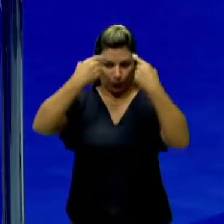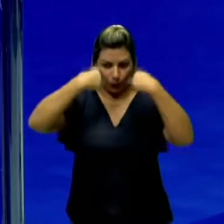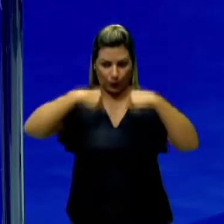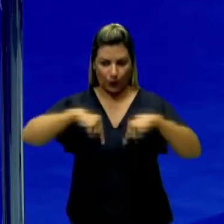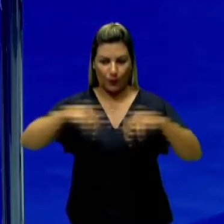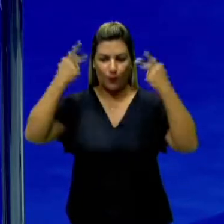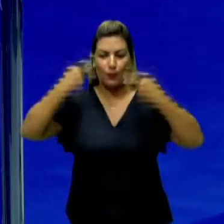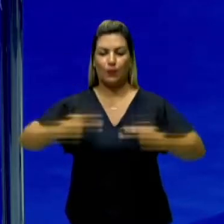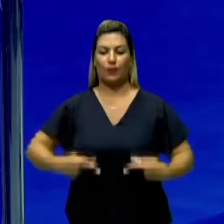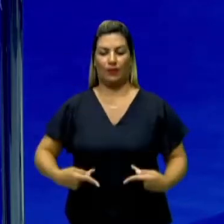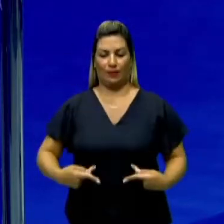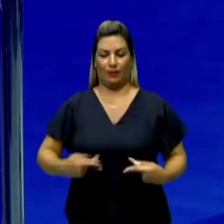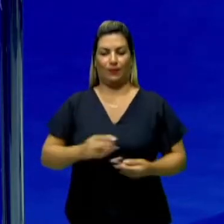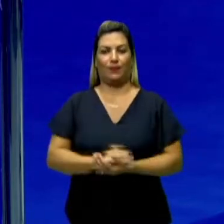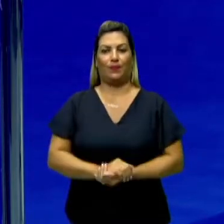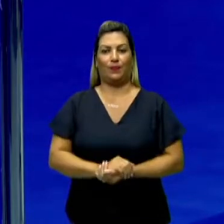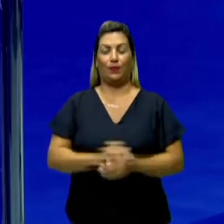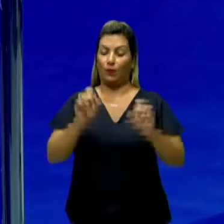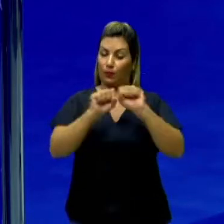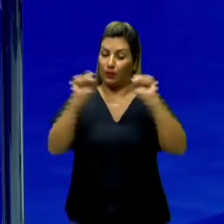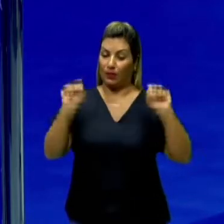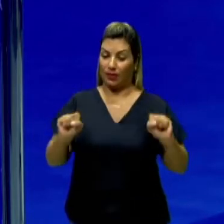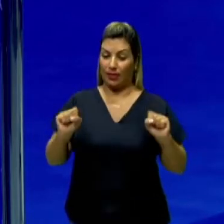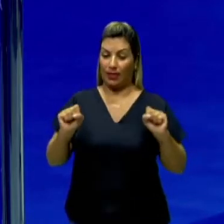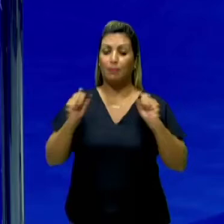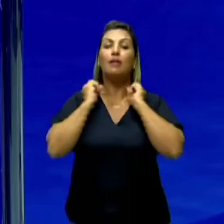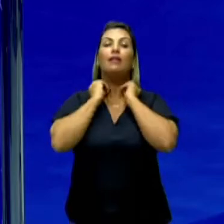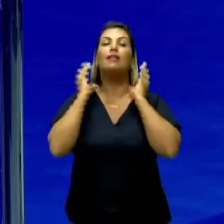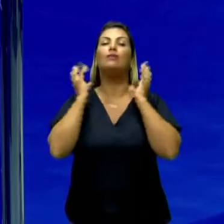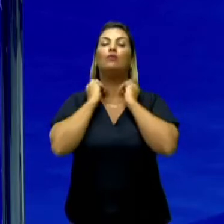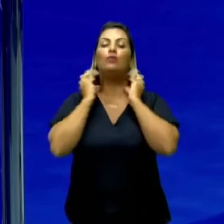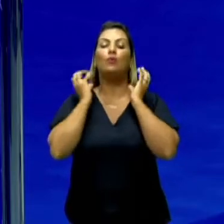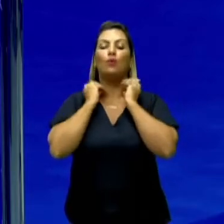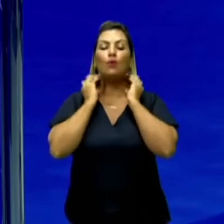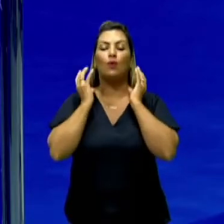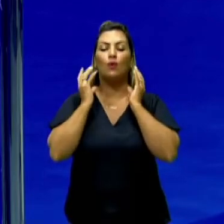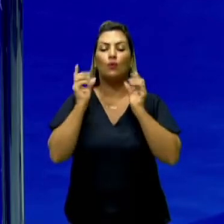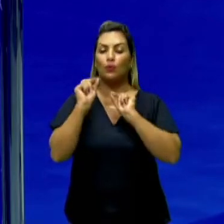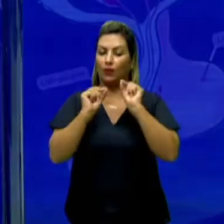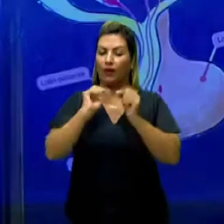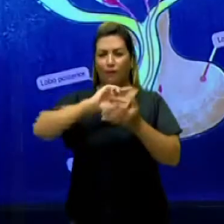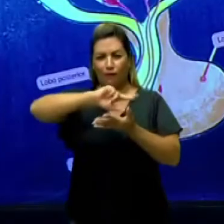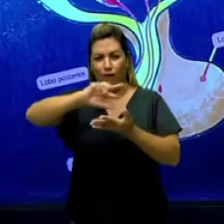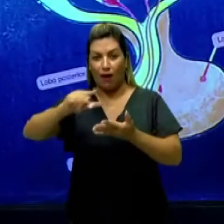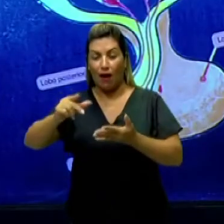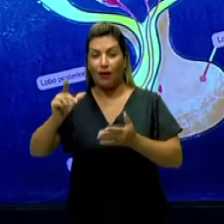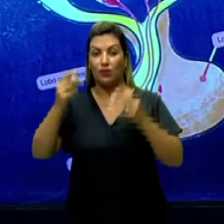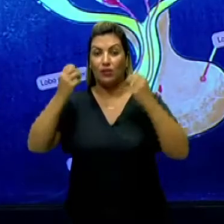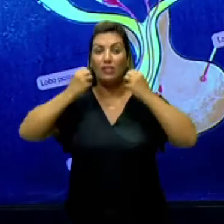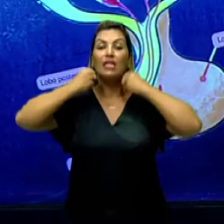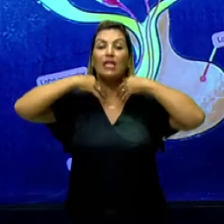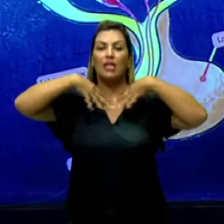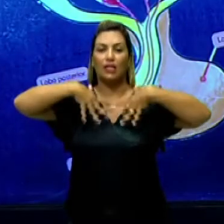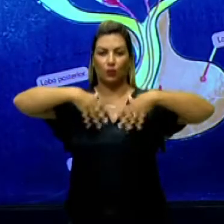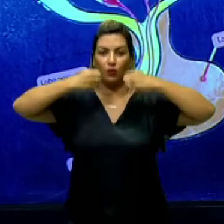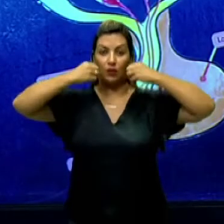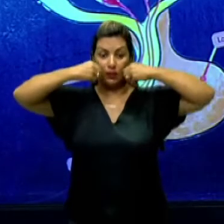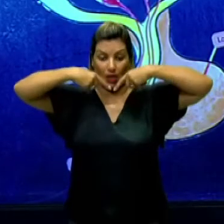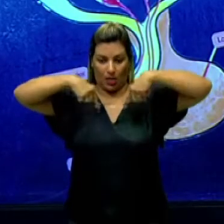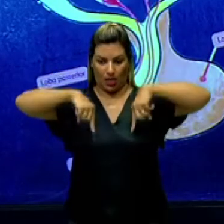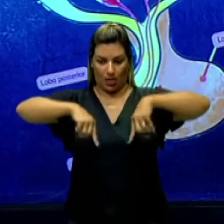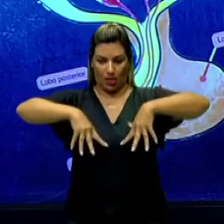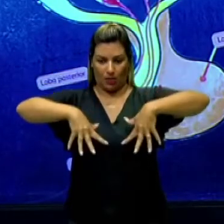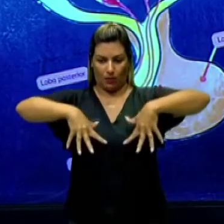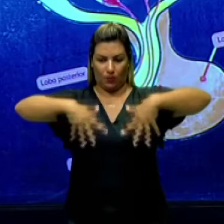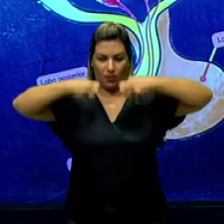corpo humano. O nosso sistema endócrino é composto por inúmeras glândulas, cada glândula fazendo